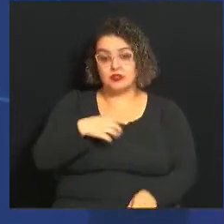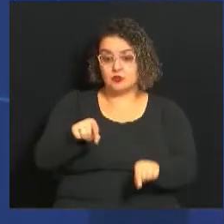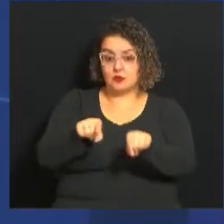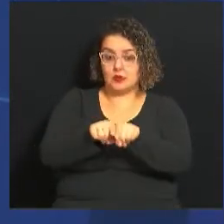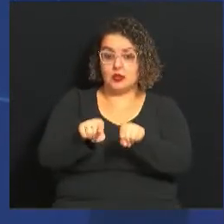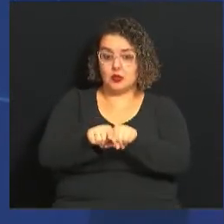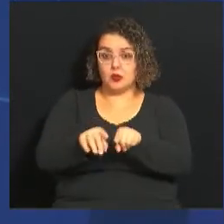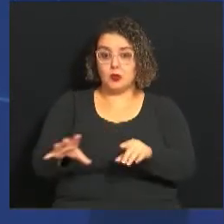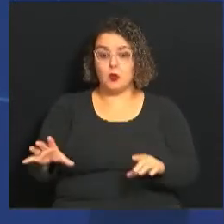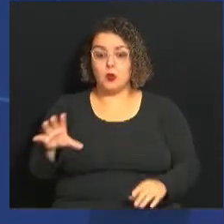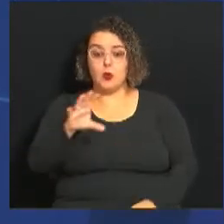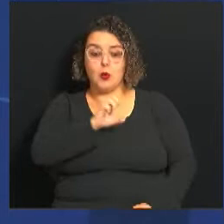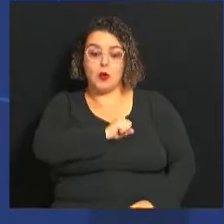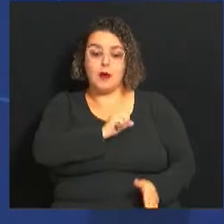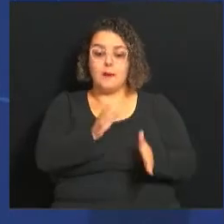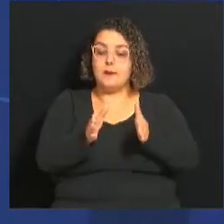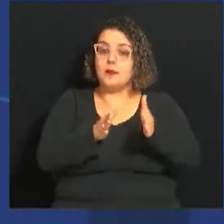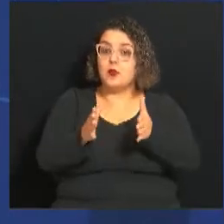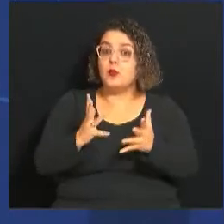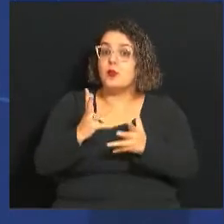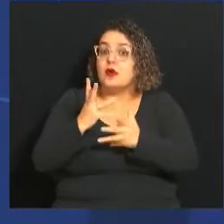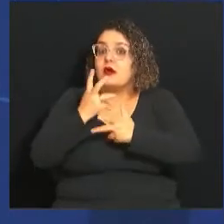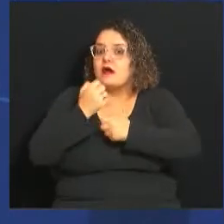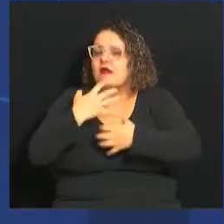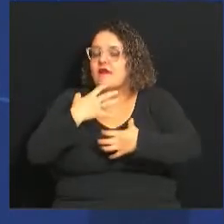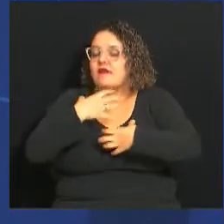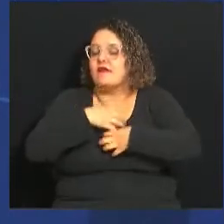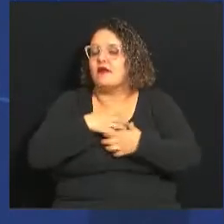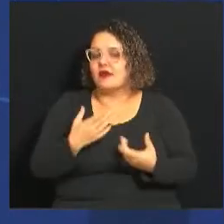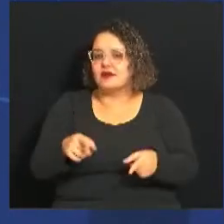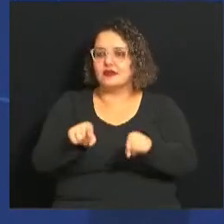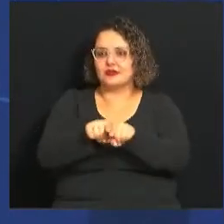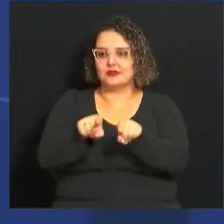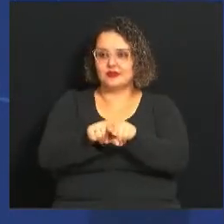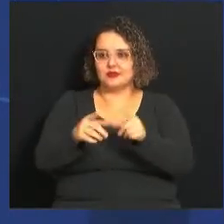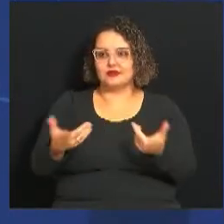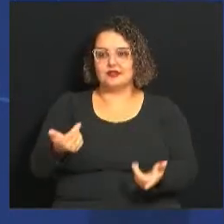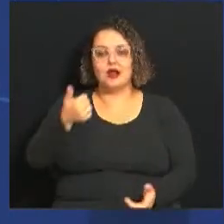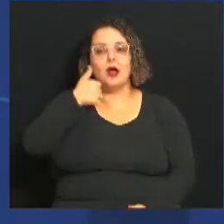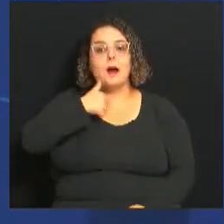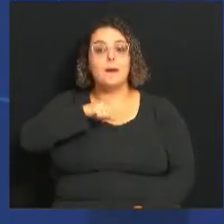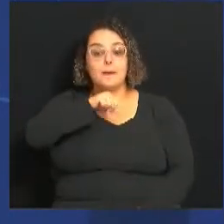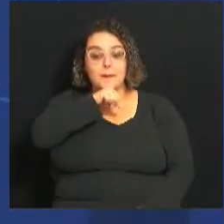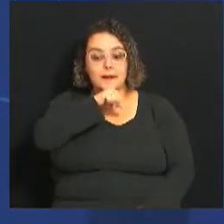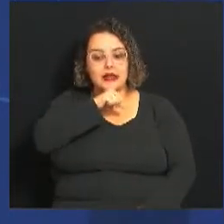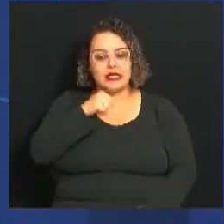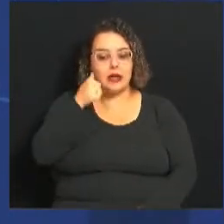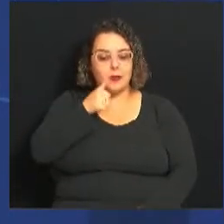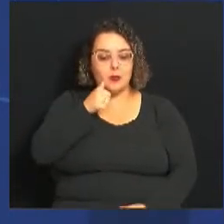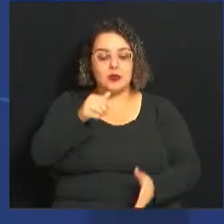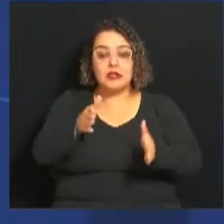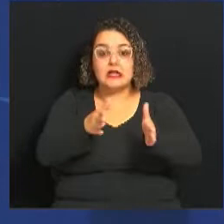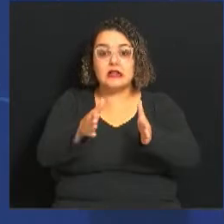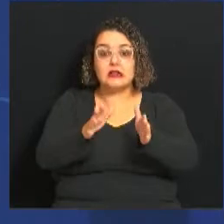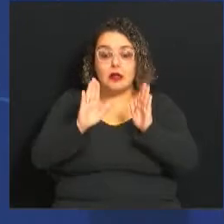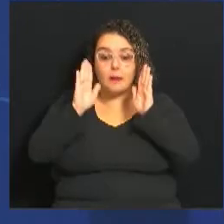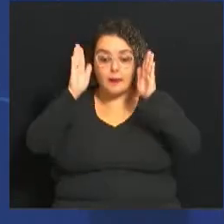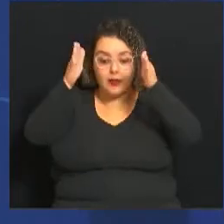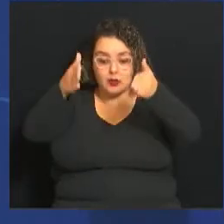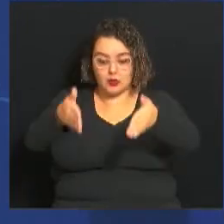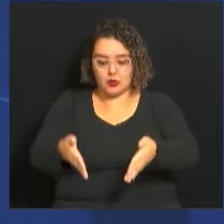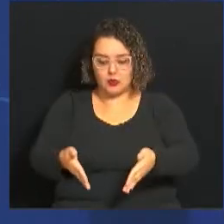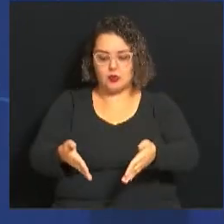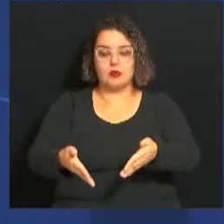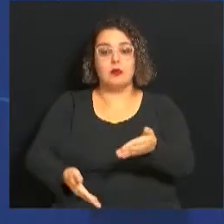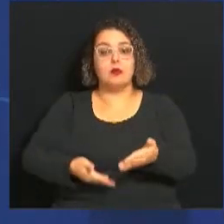amor temporário, mas que é muito forte também, né? Porque a mãe, a mulher, naquele período, ela está priorizando, ela está criando